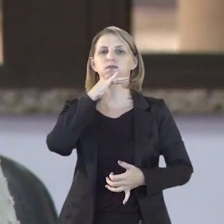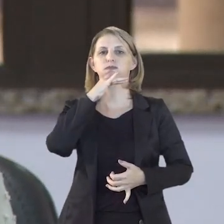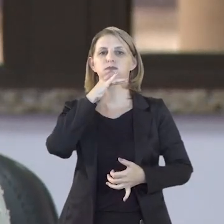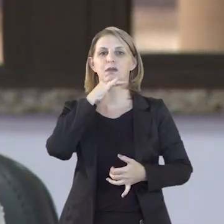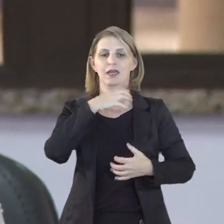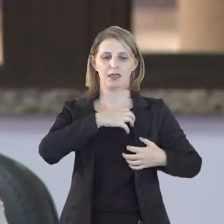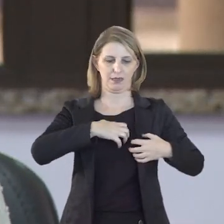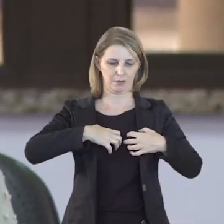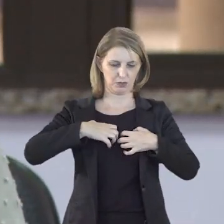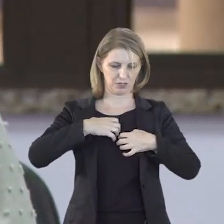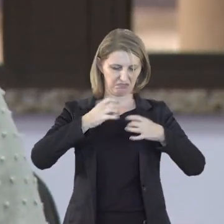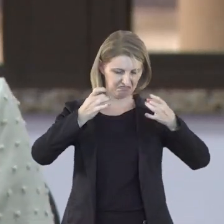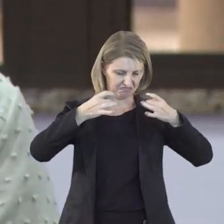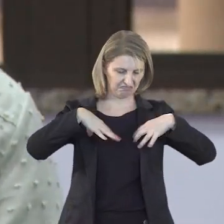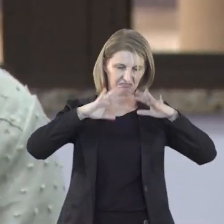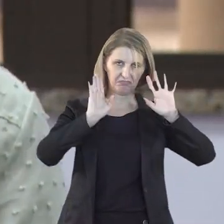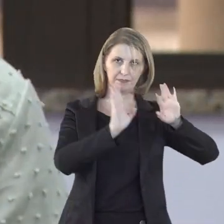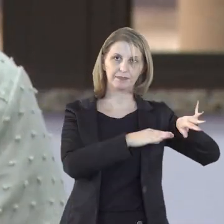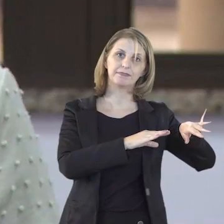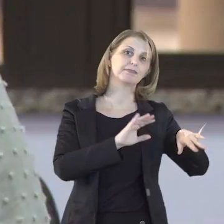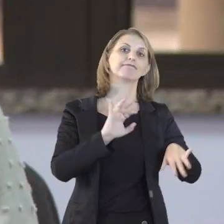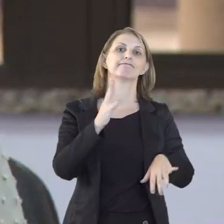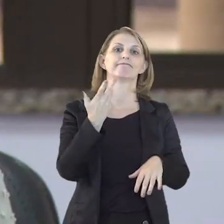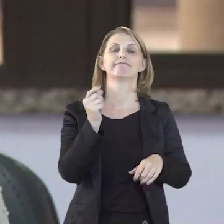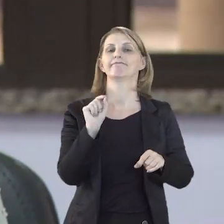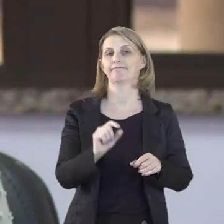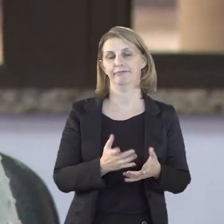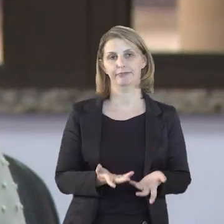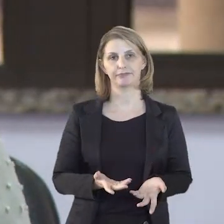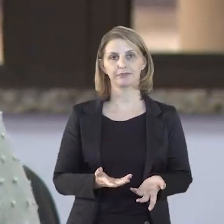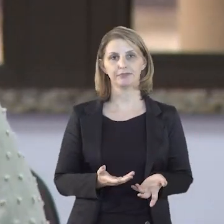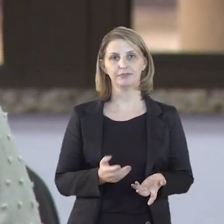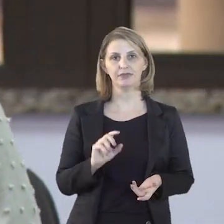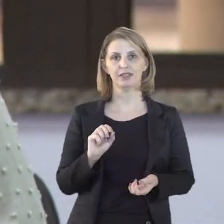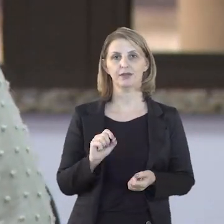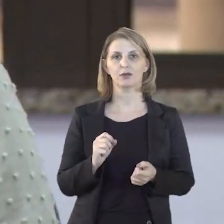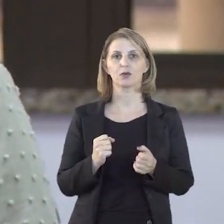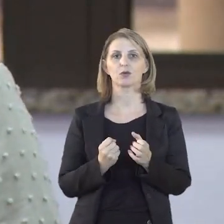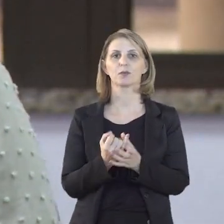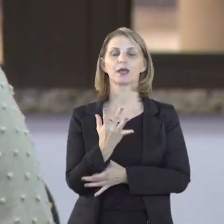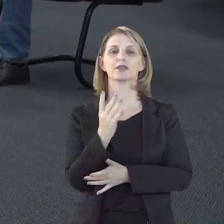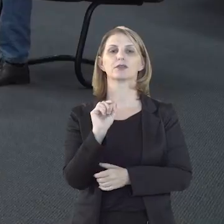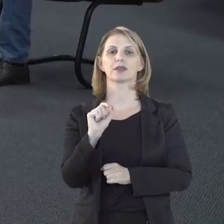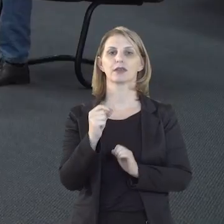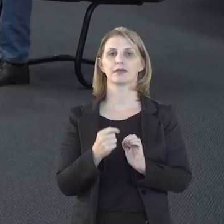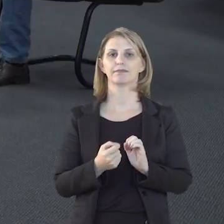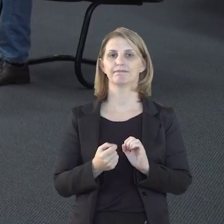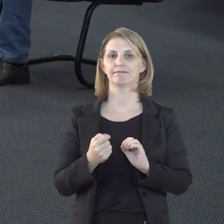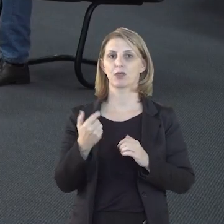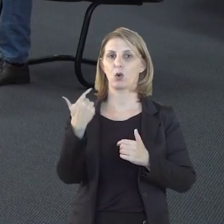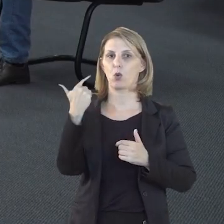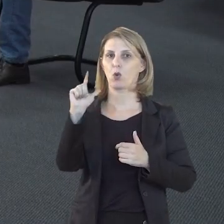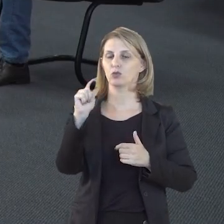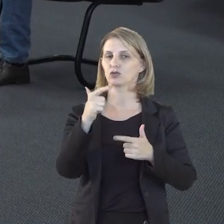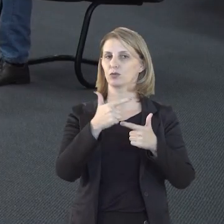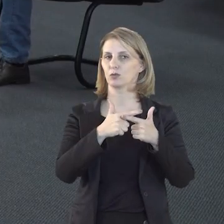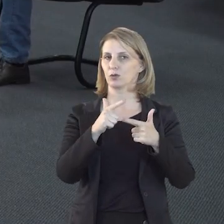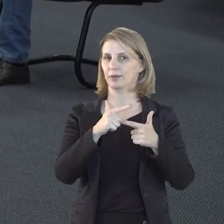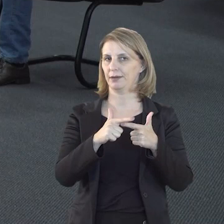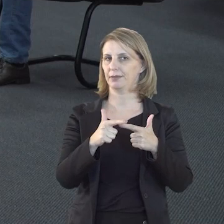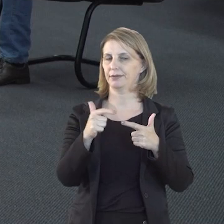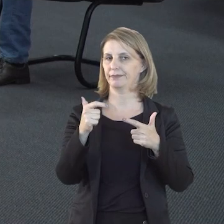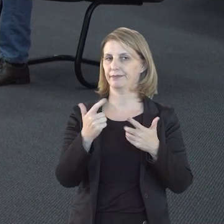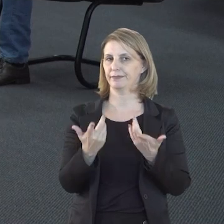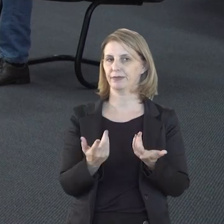né, a gente vai se abandonando ou deixando de lado algumas situações. E aí vão começar a surgir outros sinais,